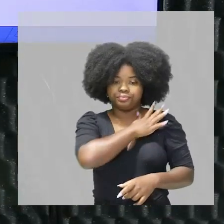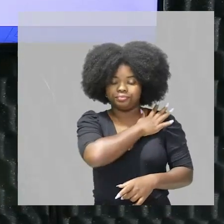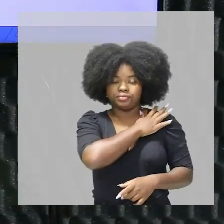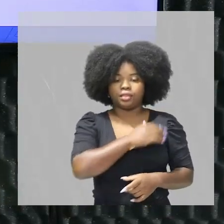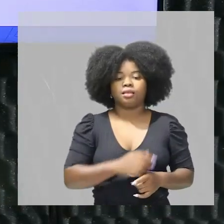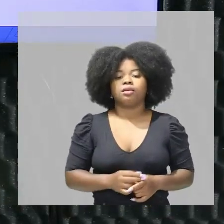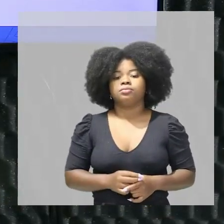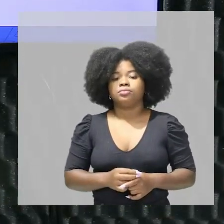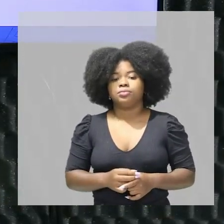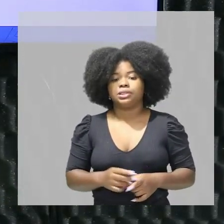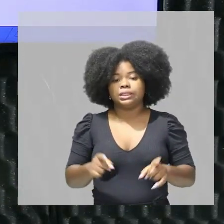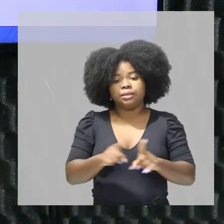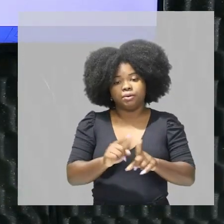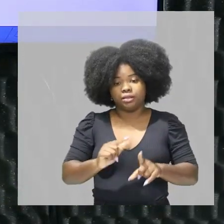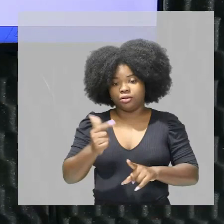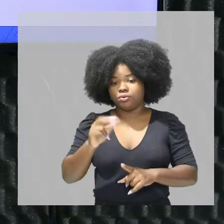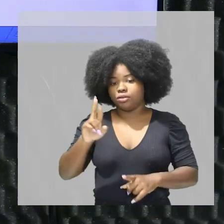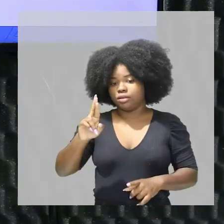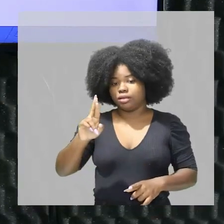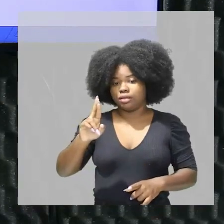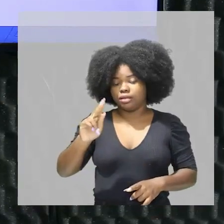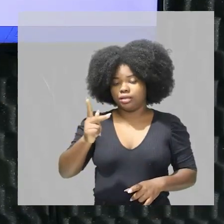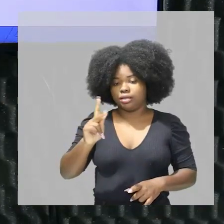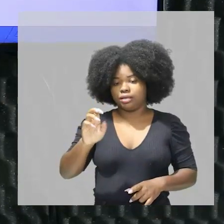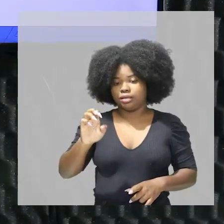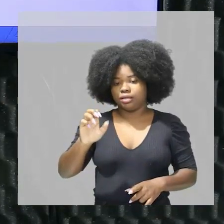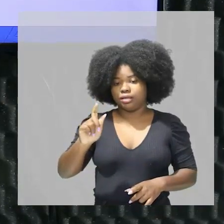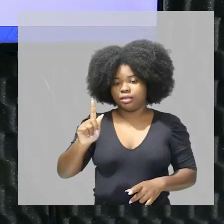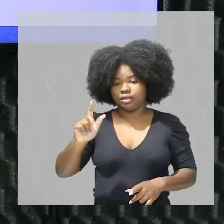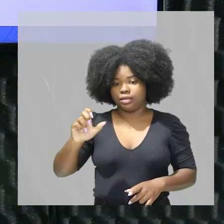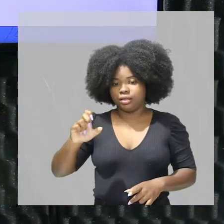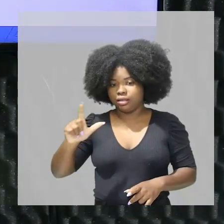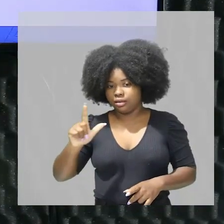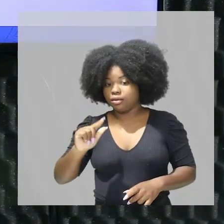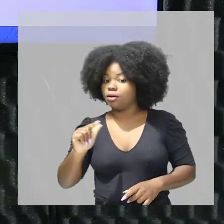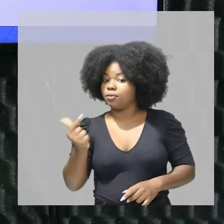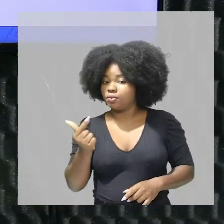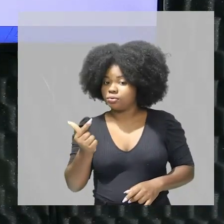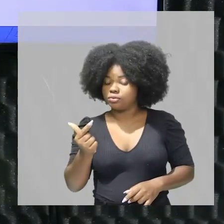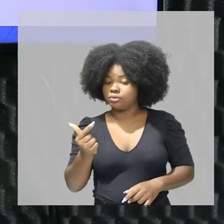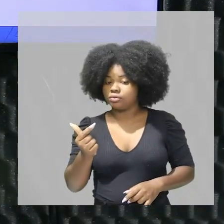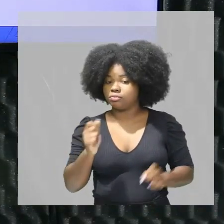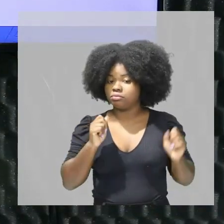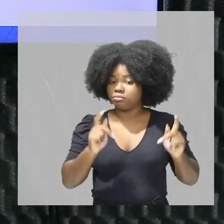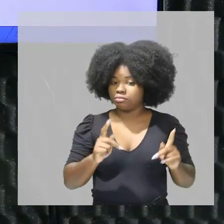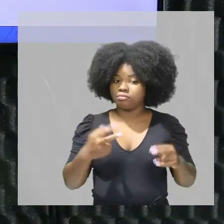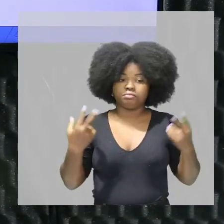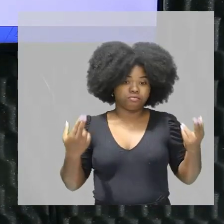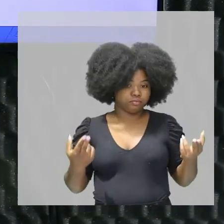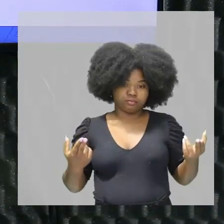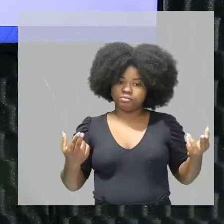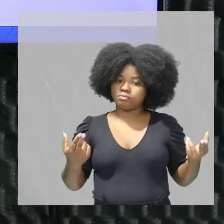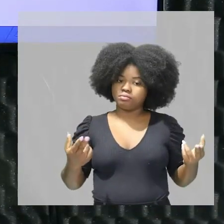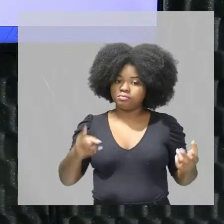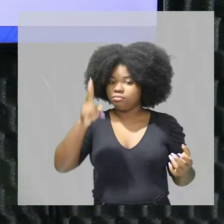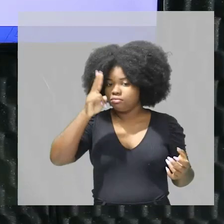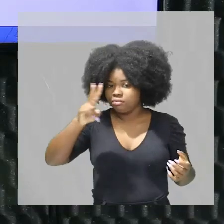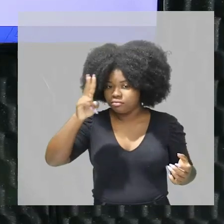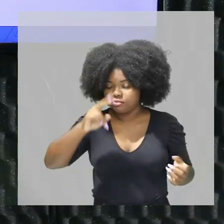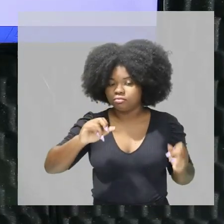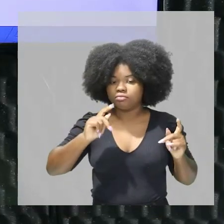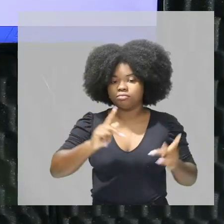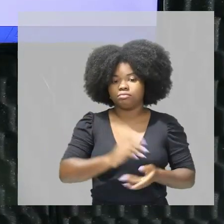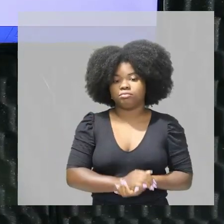o método dialético de Hegel e de Marx é outra não é a mesma coisa lembre disso